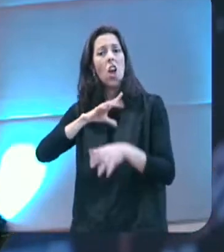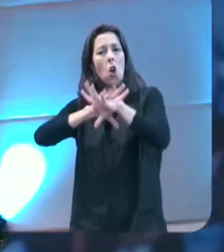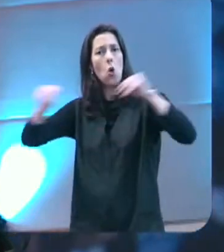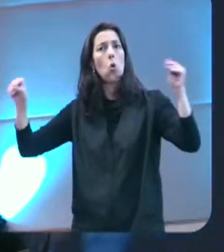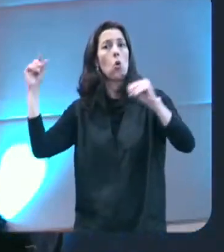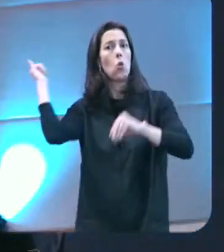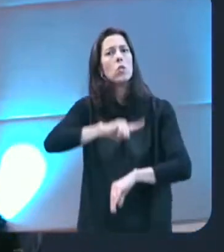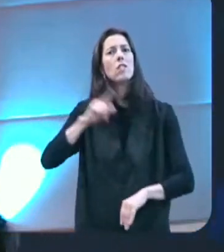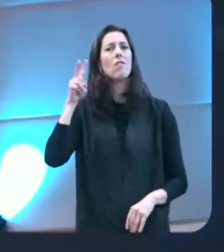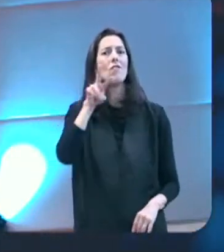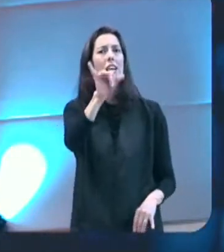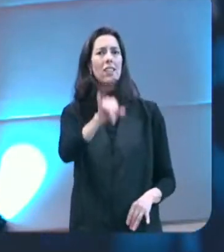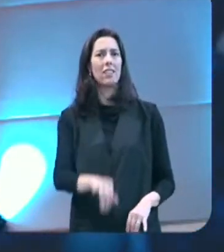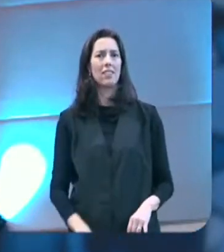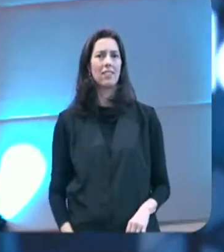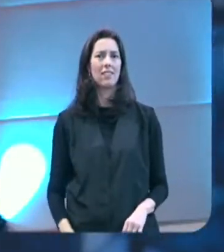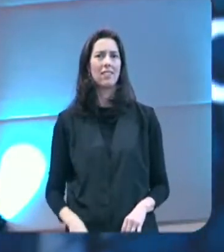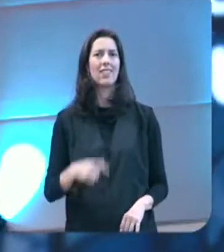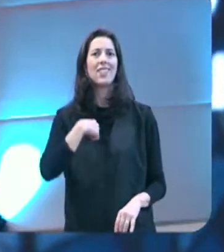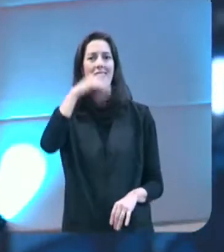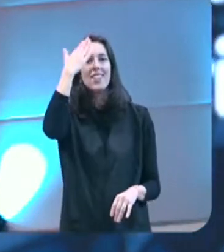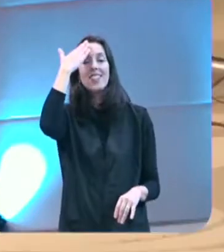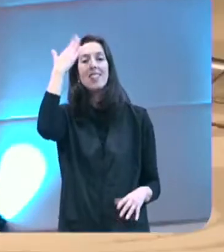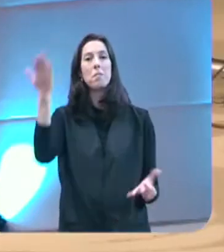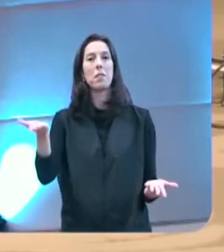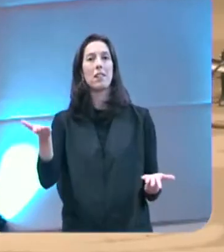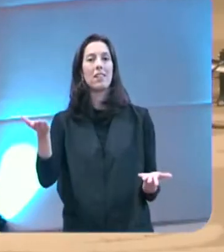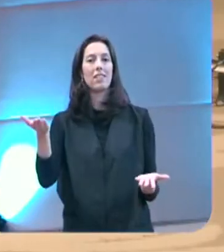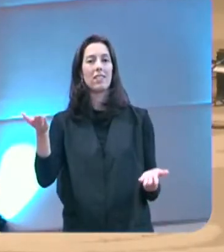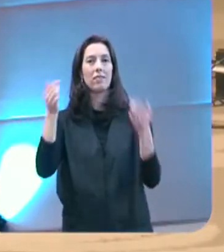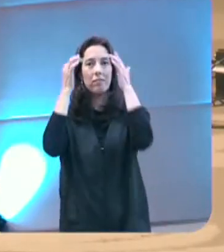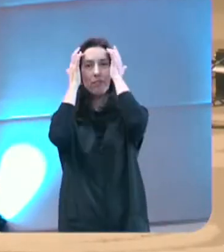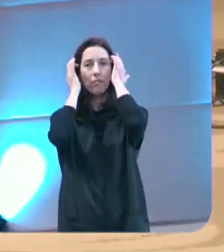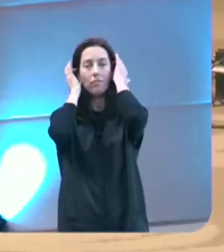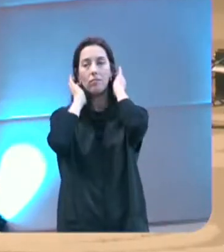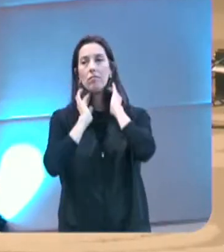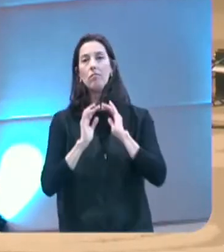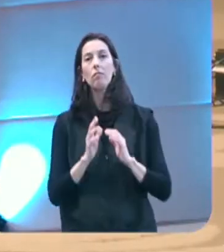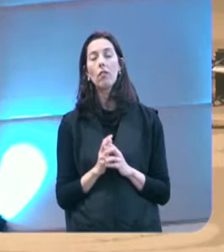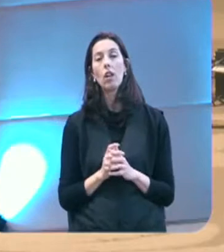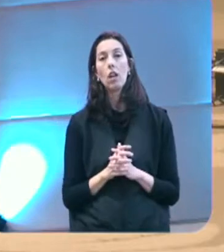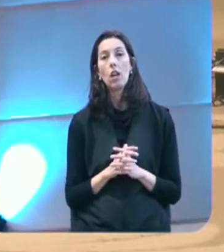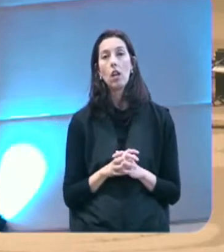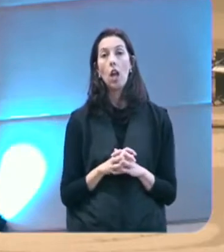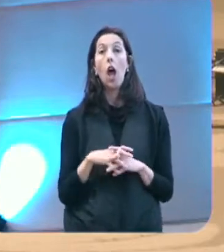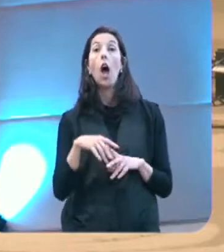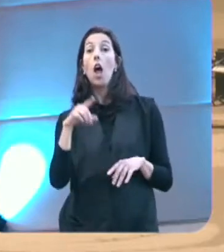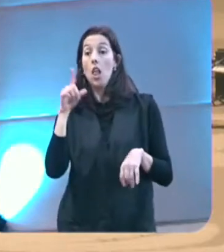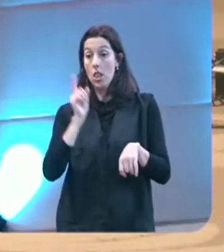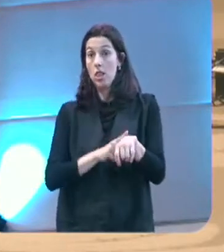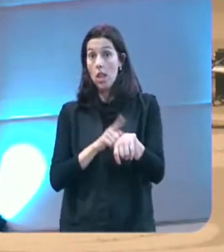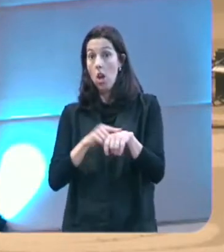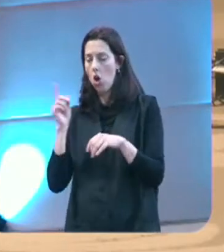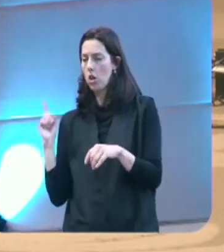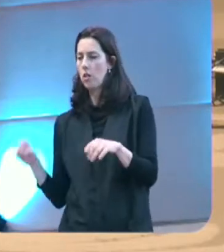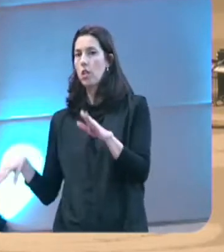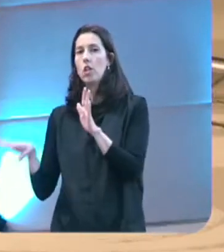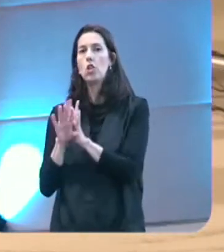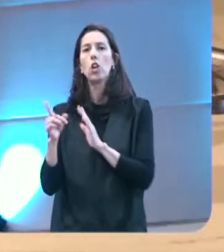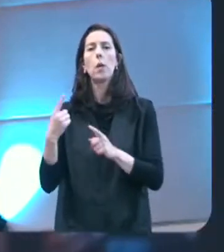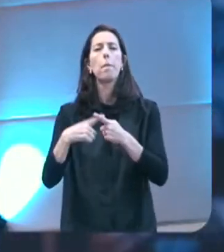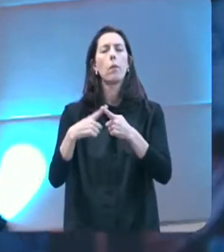como curados, o sacerdote tinha que dar um atestado, tinha que dizer: olha, sim senhor, vocês estão curados, vocês